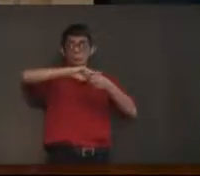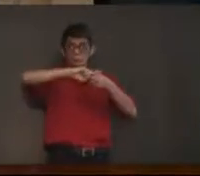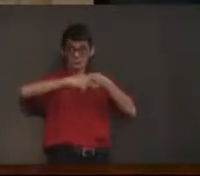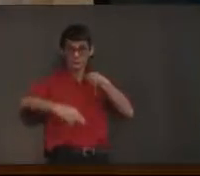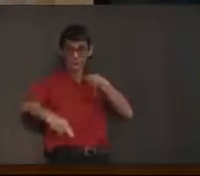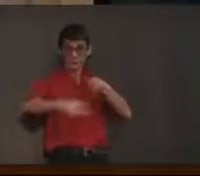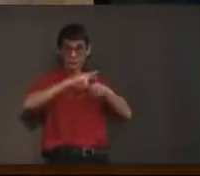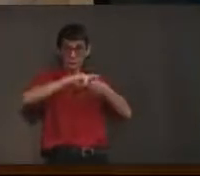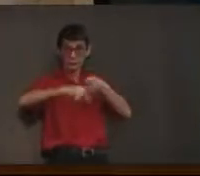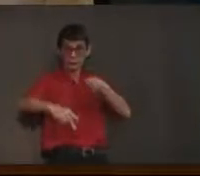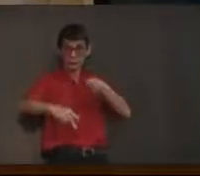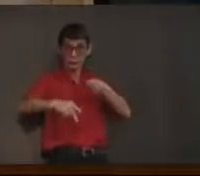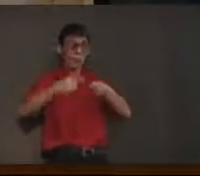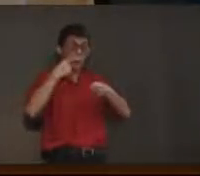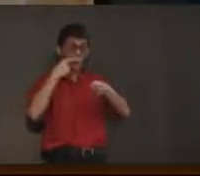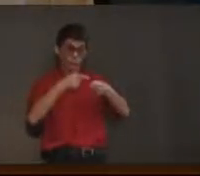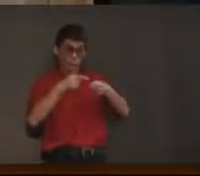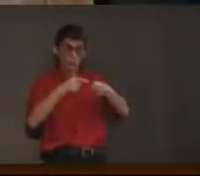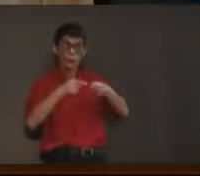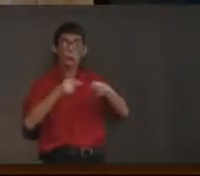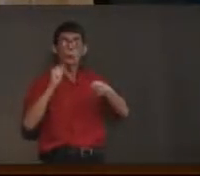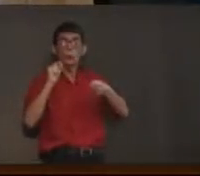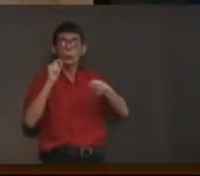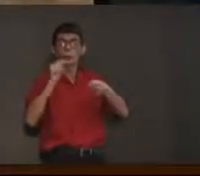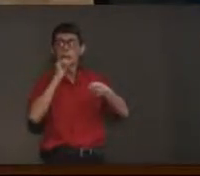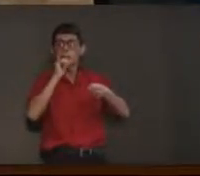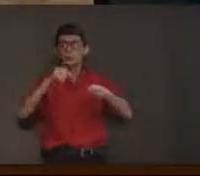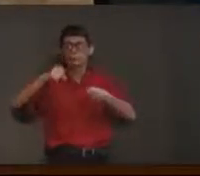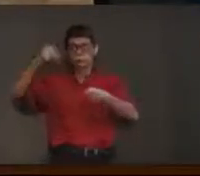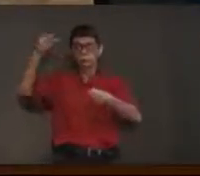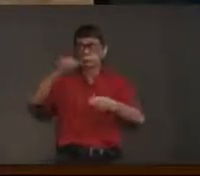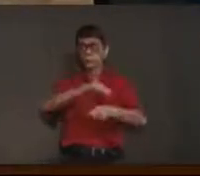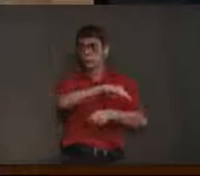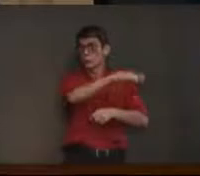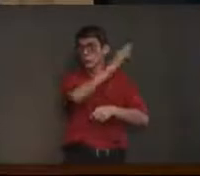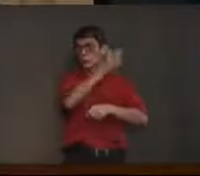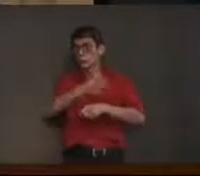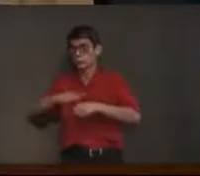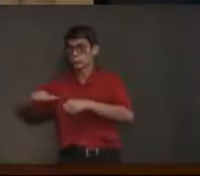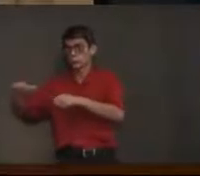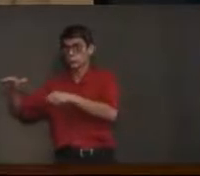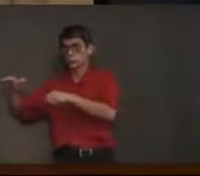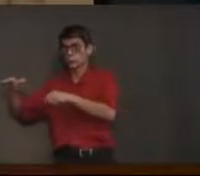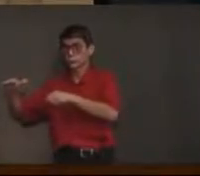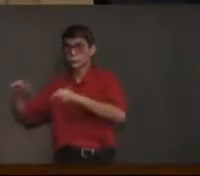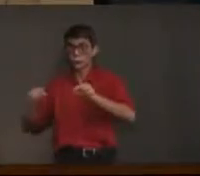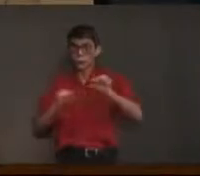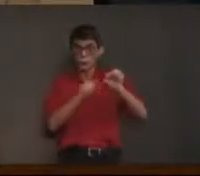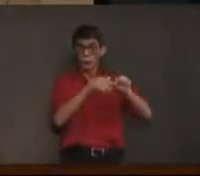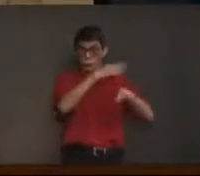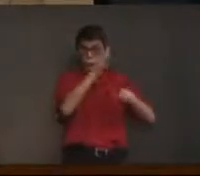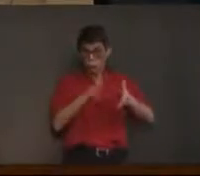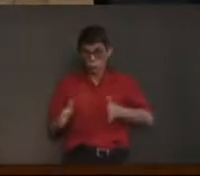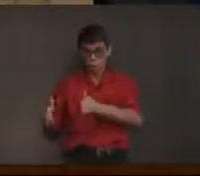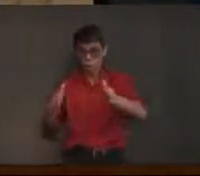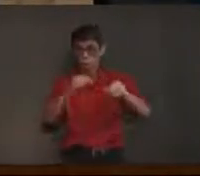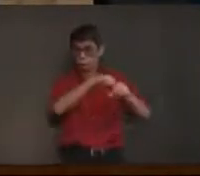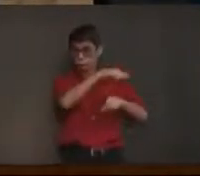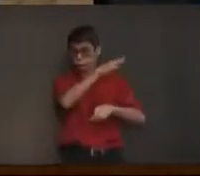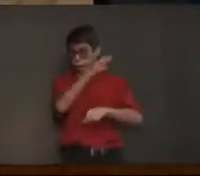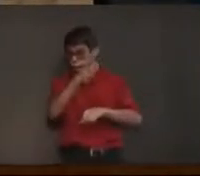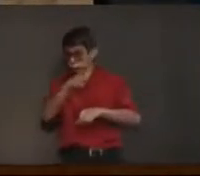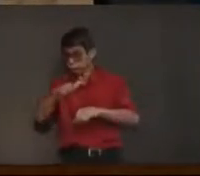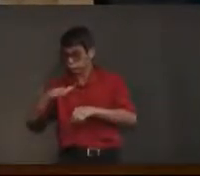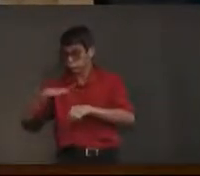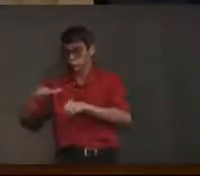você tem uma onda que ela em cada momento em cada ponto dela você tá vendo